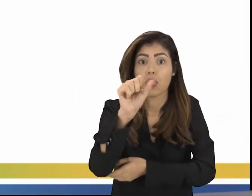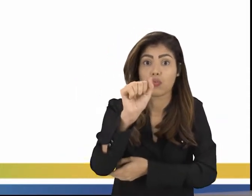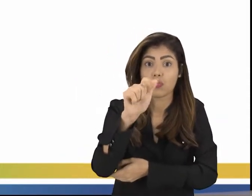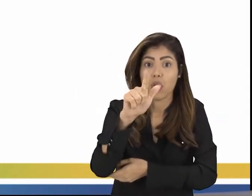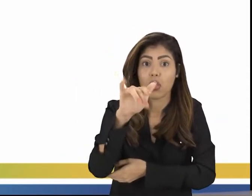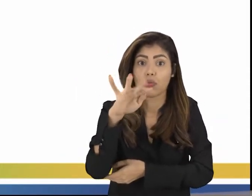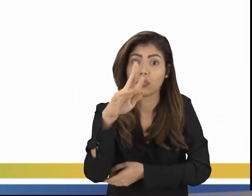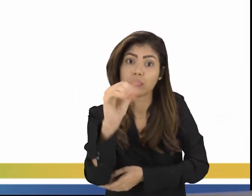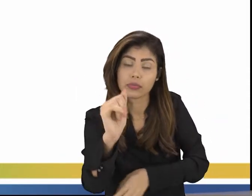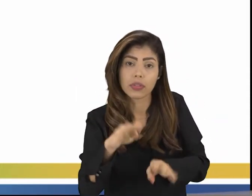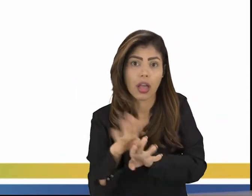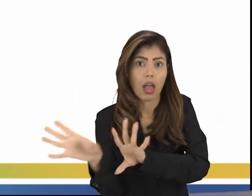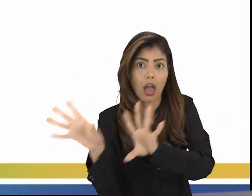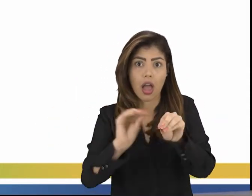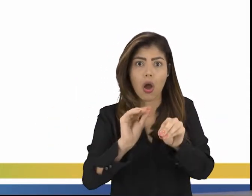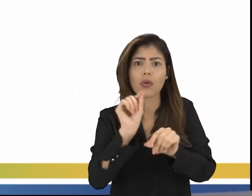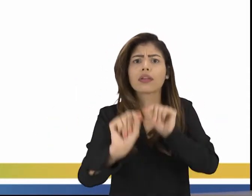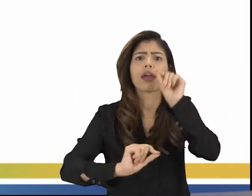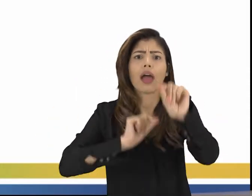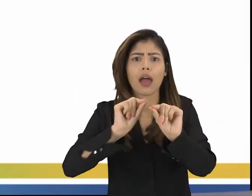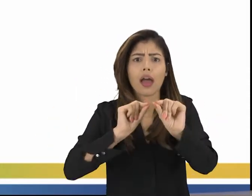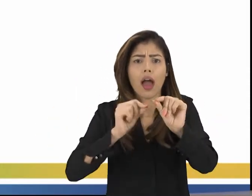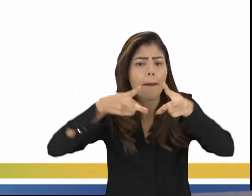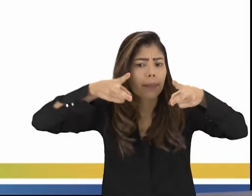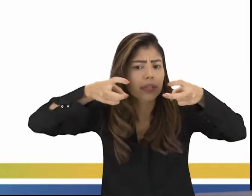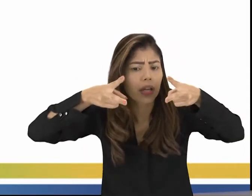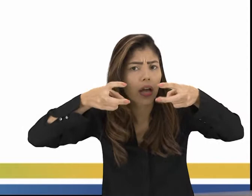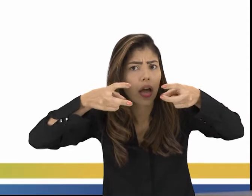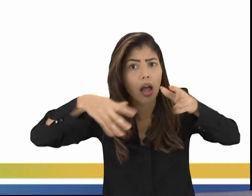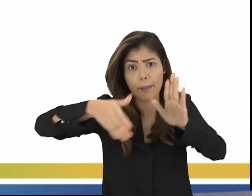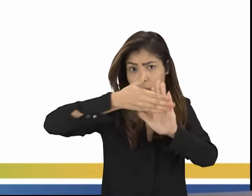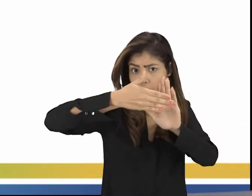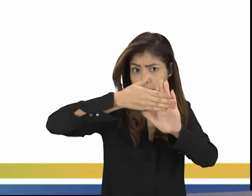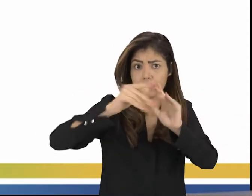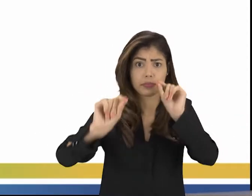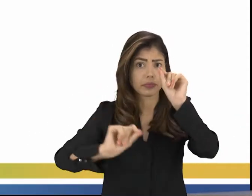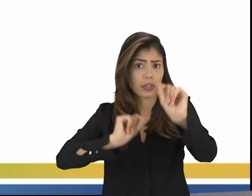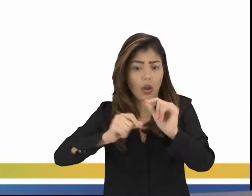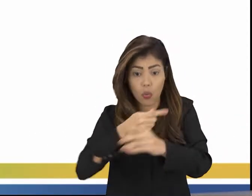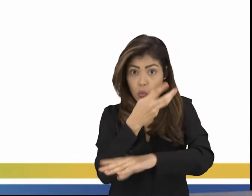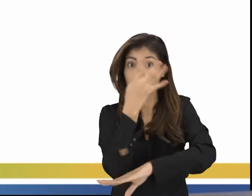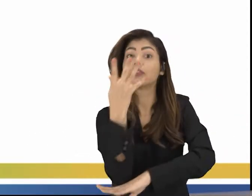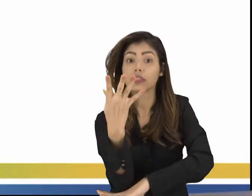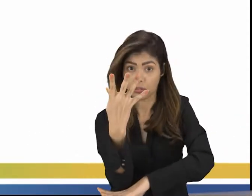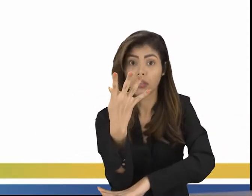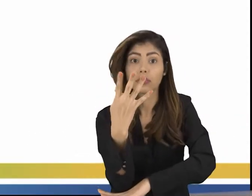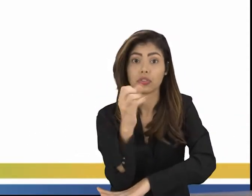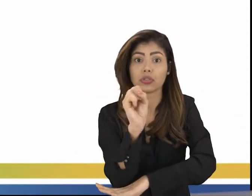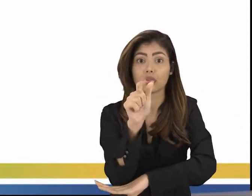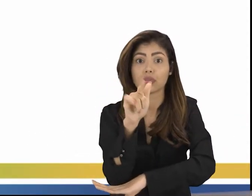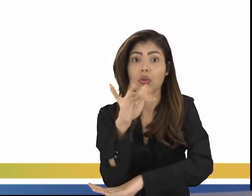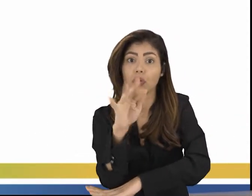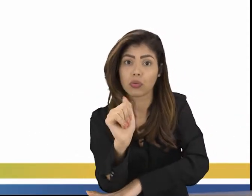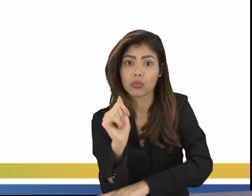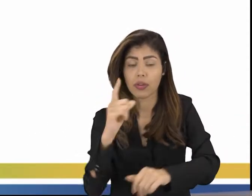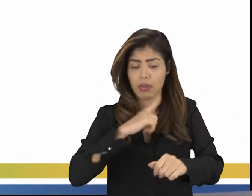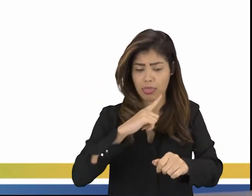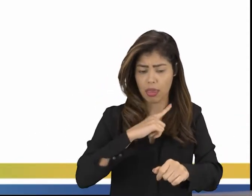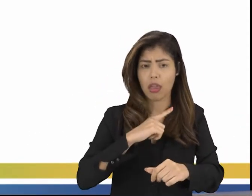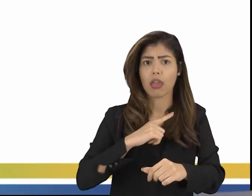não é relevante. O que é relevante aqui é nós observarmos a proporção, a quantidade de soluto no